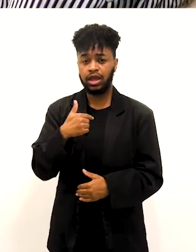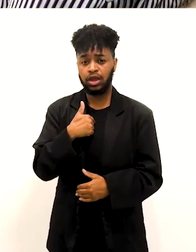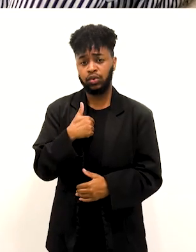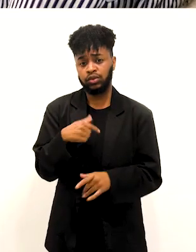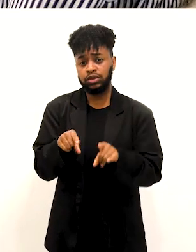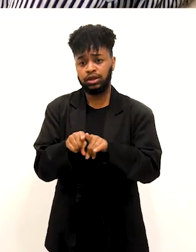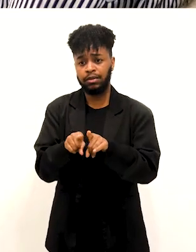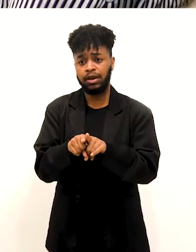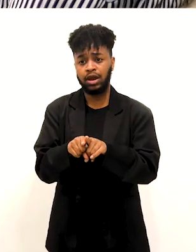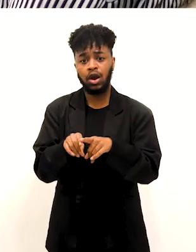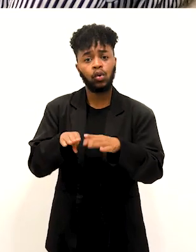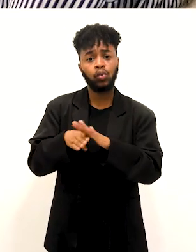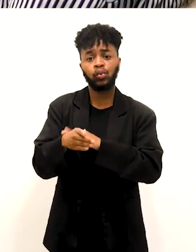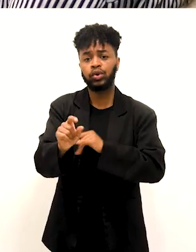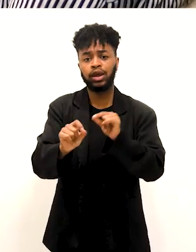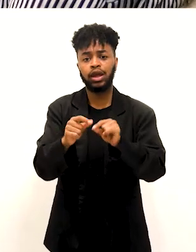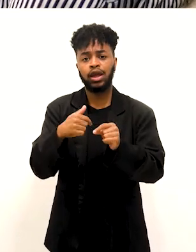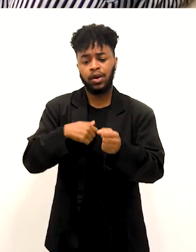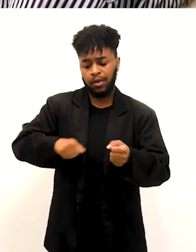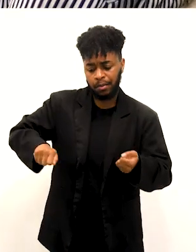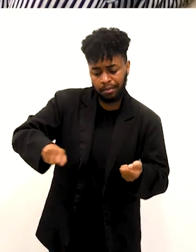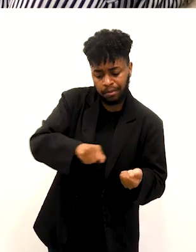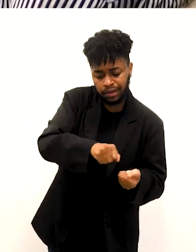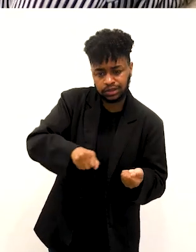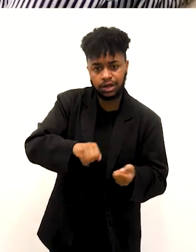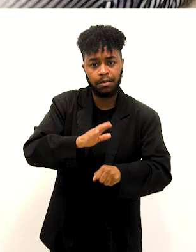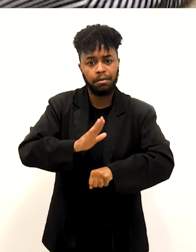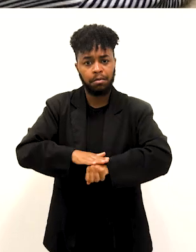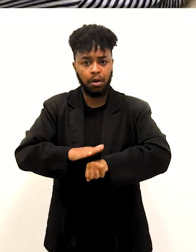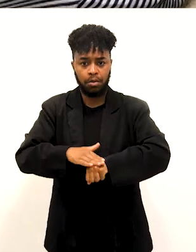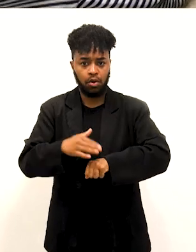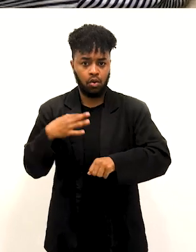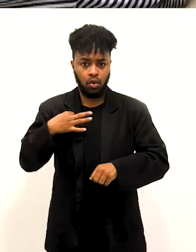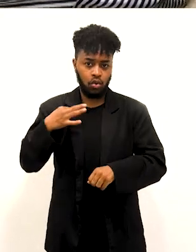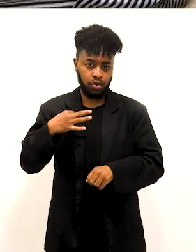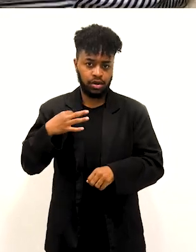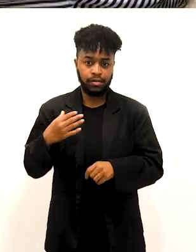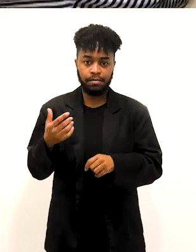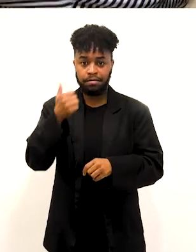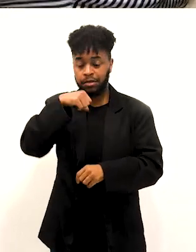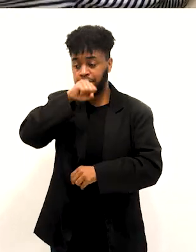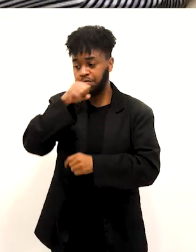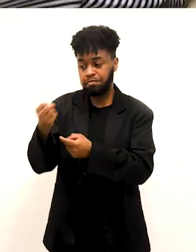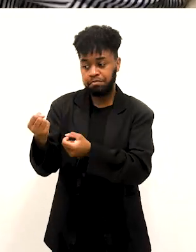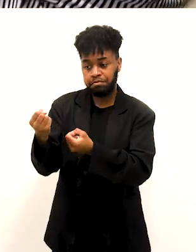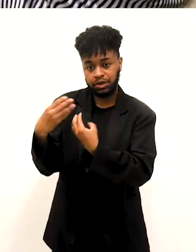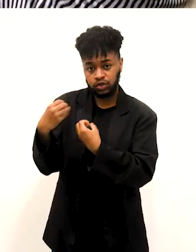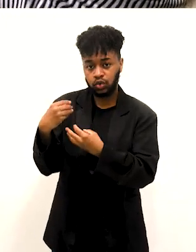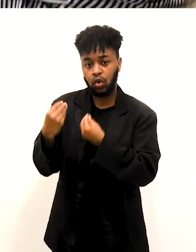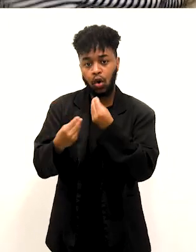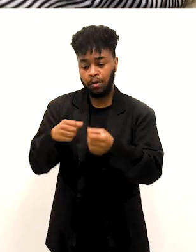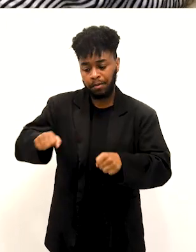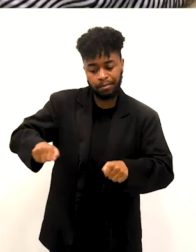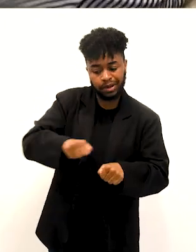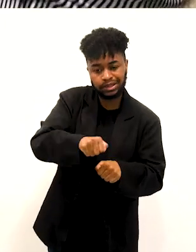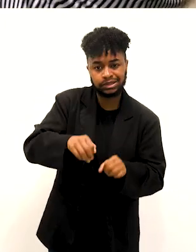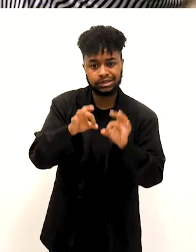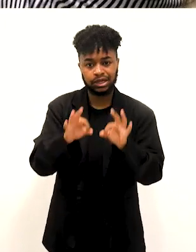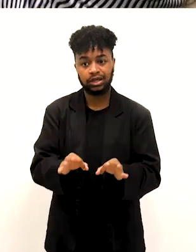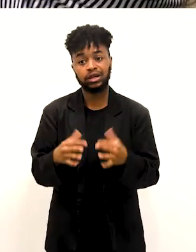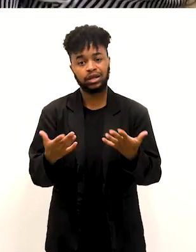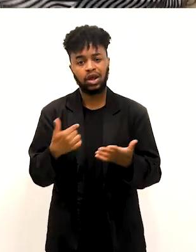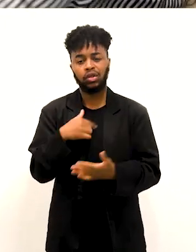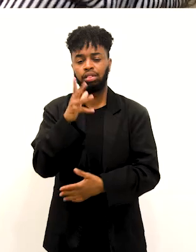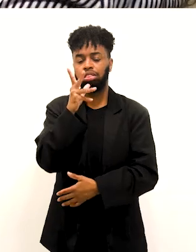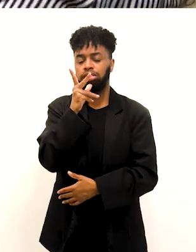Por ser perfeccionista também, eu tinha o hábito de passar minha própria camisa social. Minha mãe me ensinou quando era menino que tinha um jeito certo de passar. Se não passasse desse jeito, não ficaria bom.